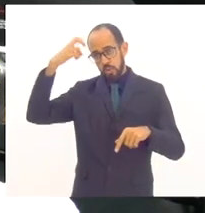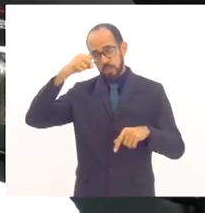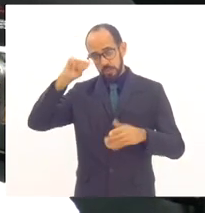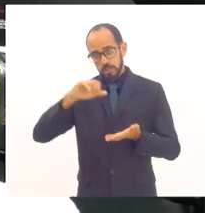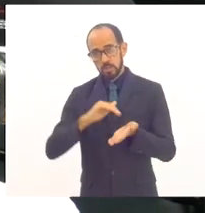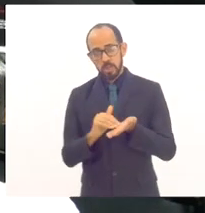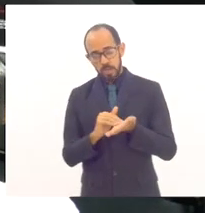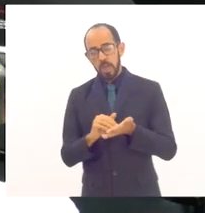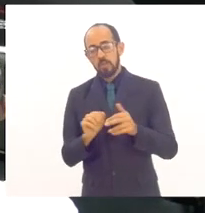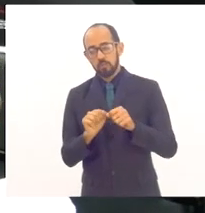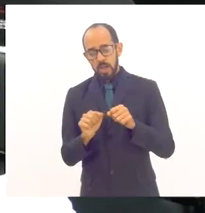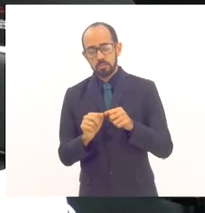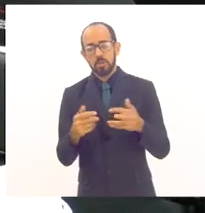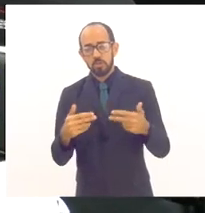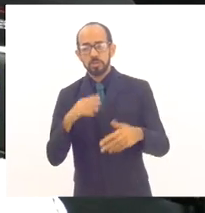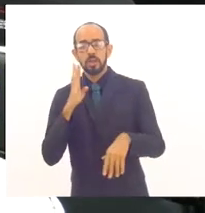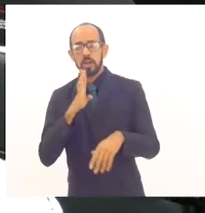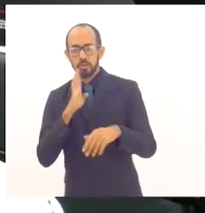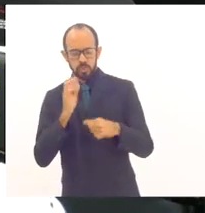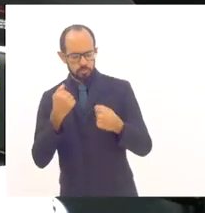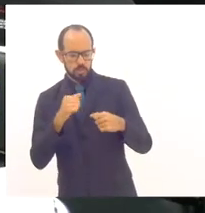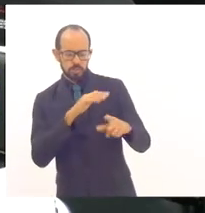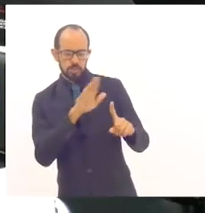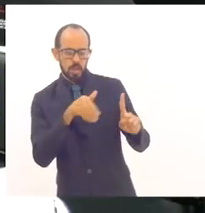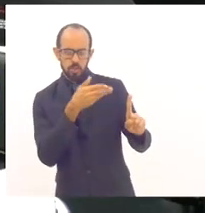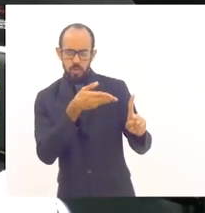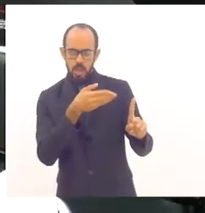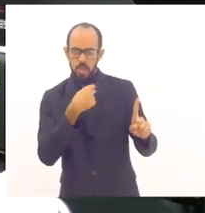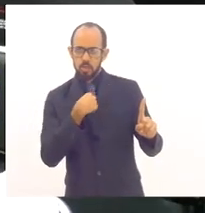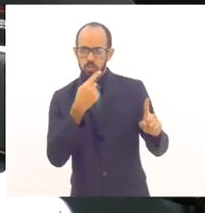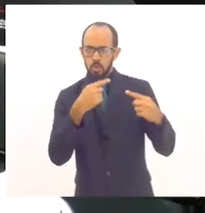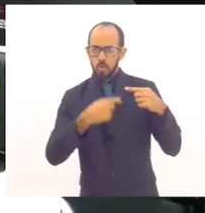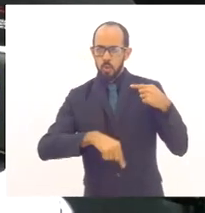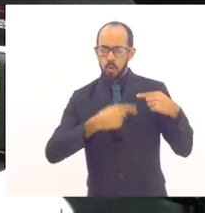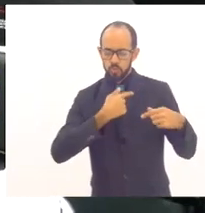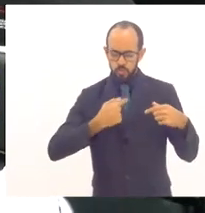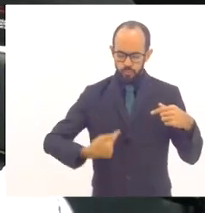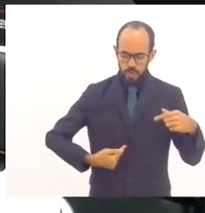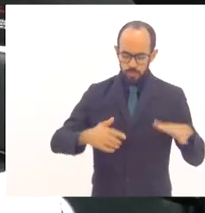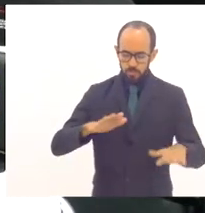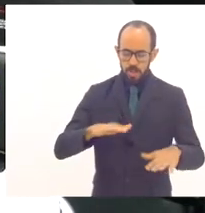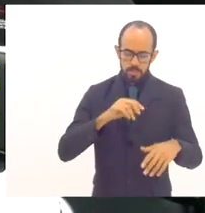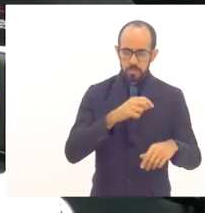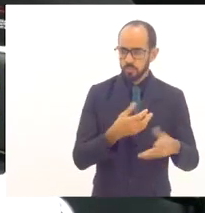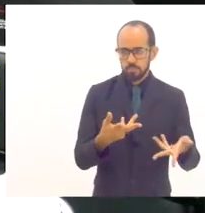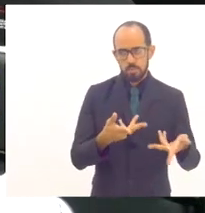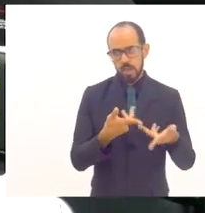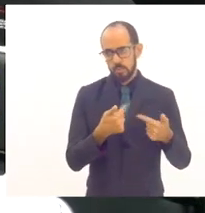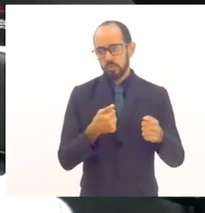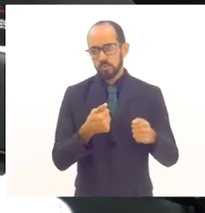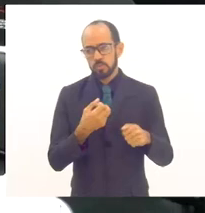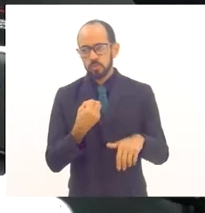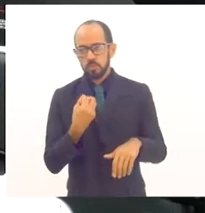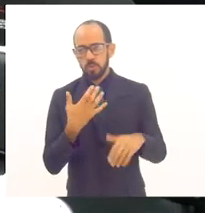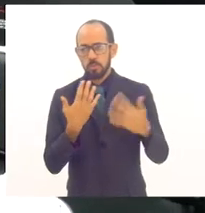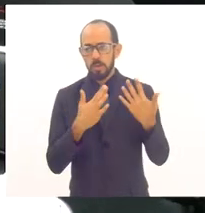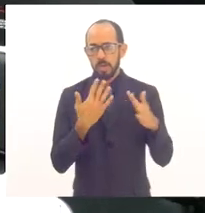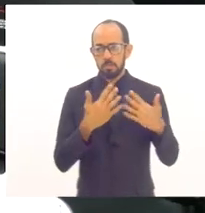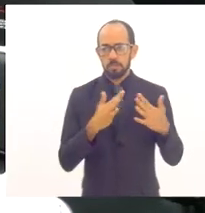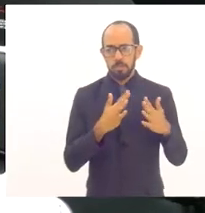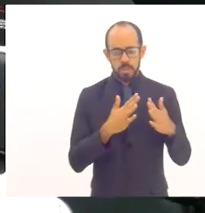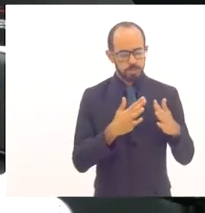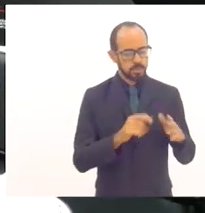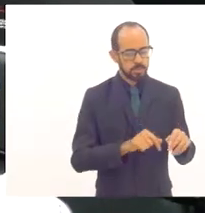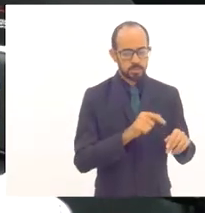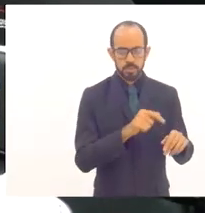tem que reconhecer. Dizer, olha, eu sou oposição ao governo por tais e tais razões, mas isso foi uma maravilha e eu sempre